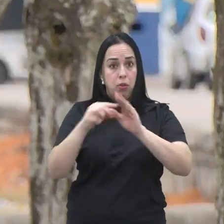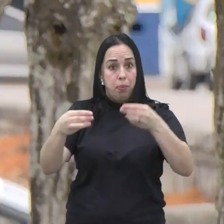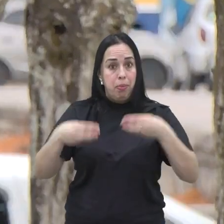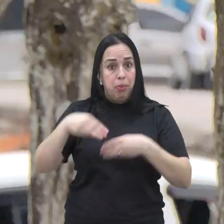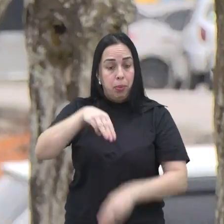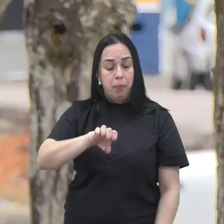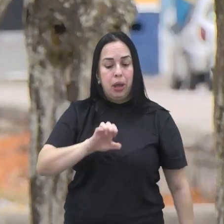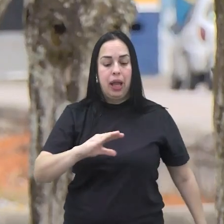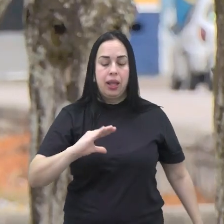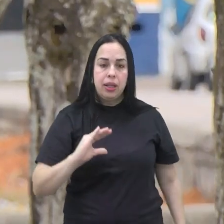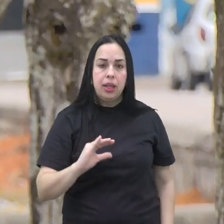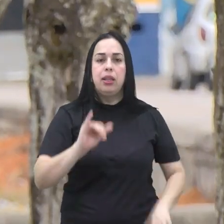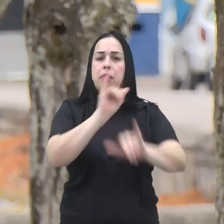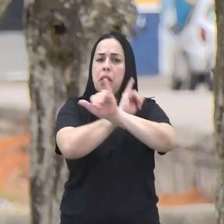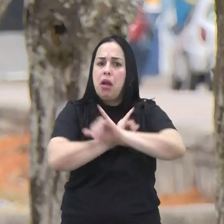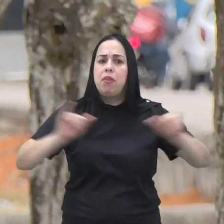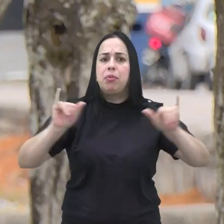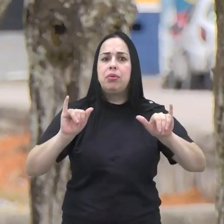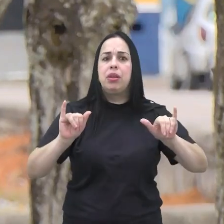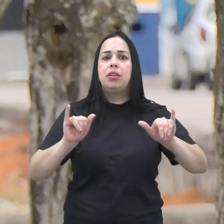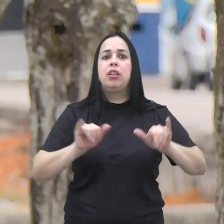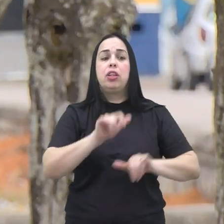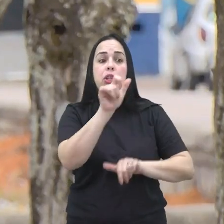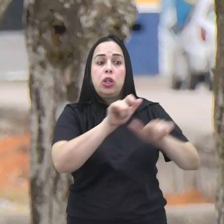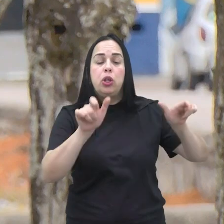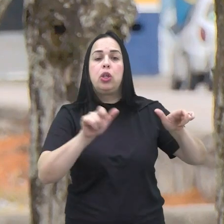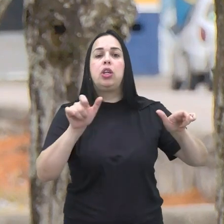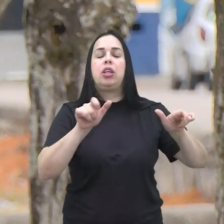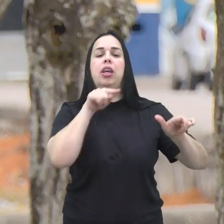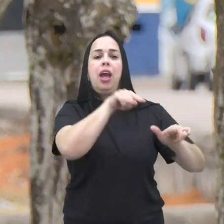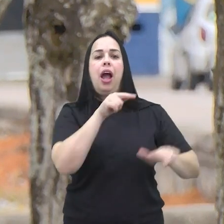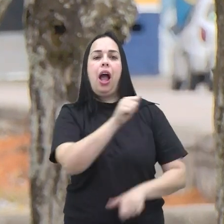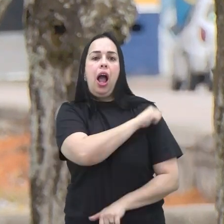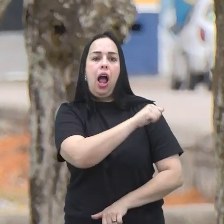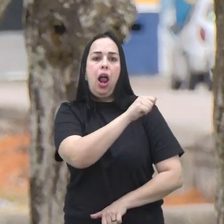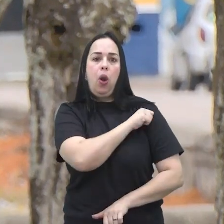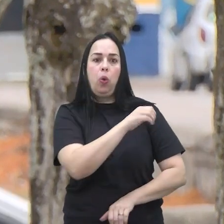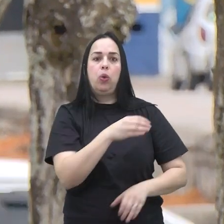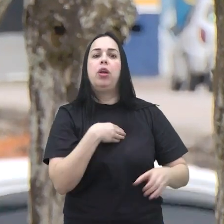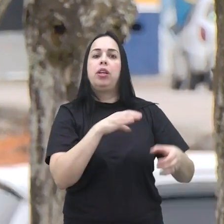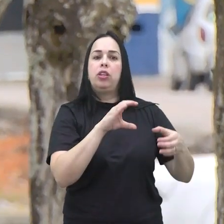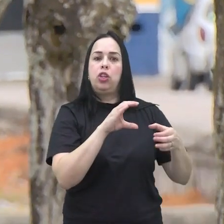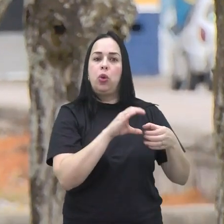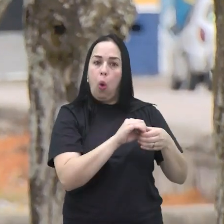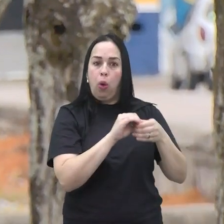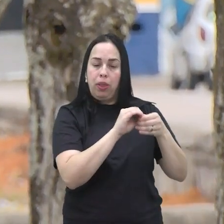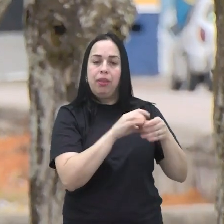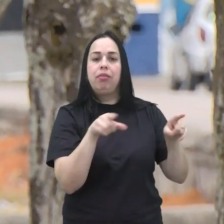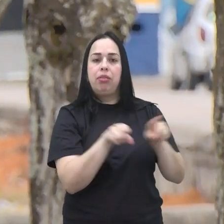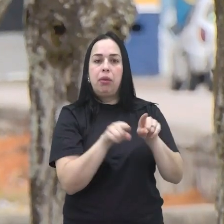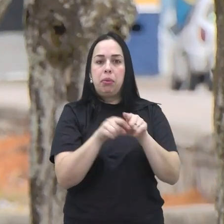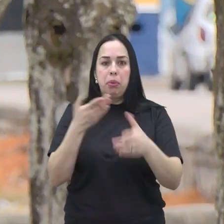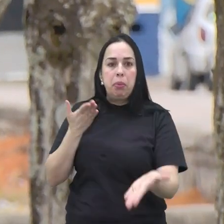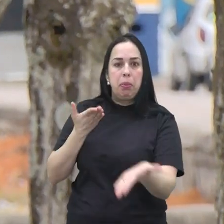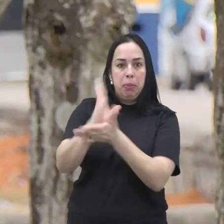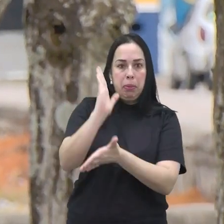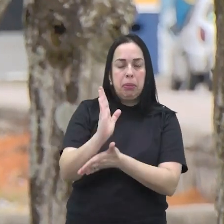Censo Superior da Educação também apontou que alunos cotistas têm maior índice de conclusão da